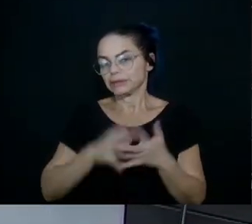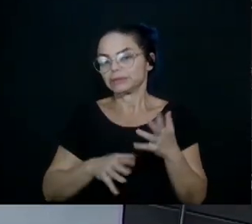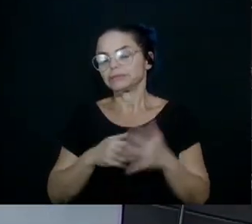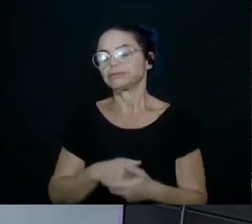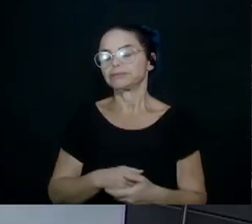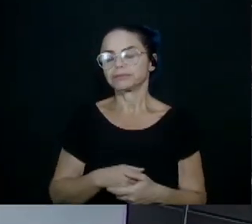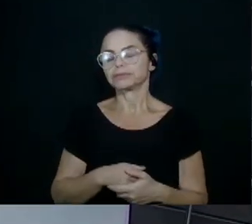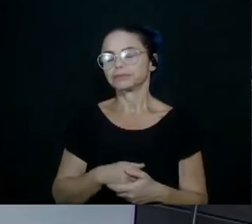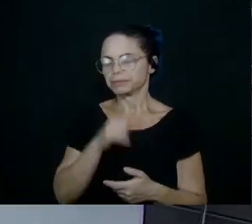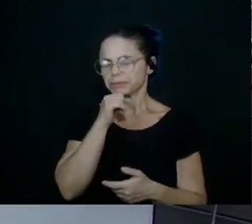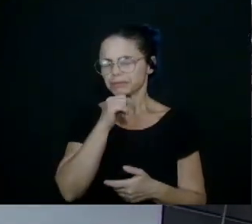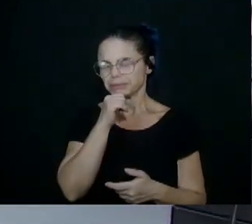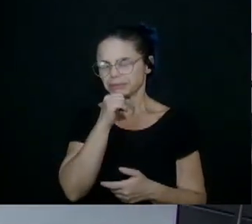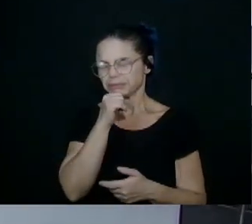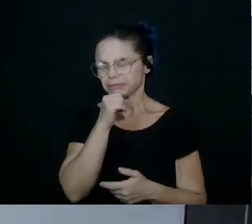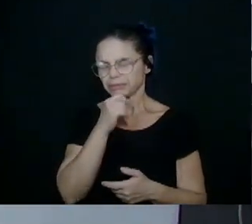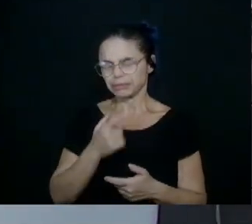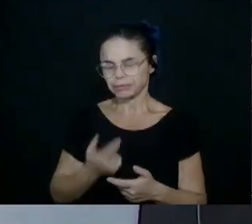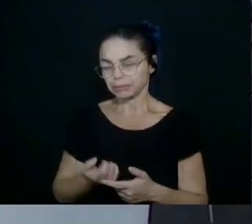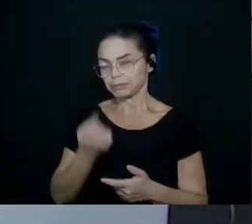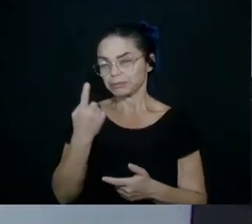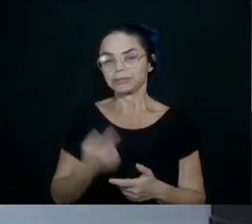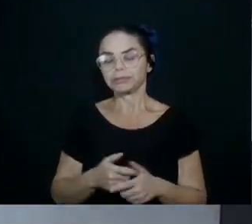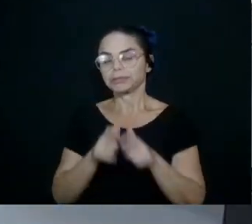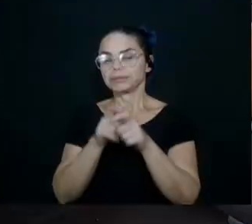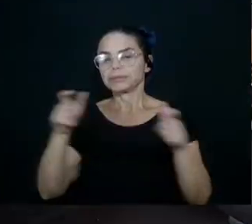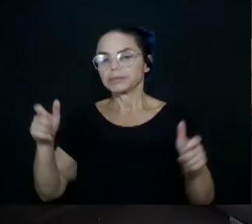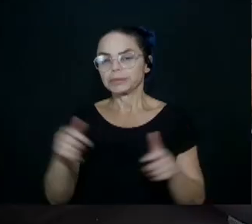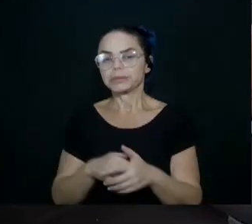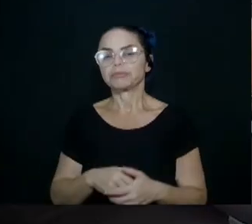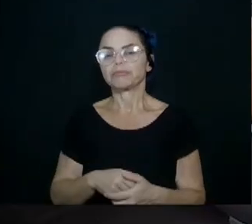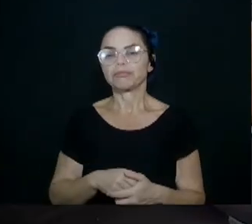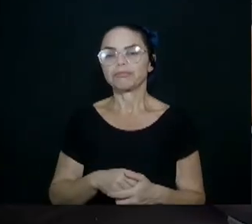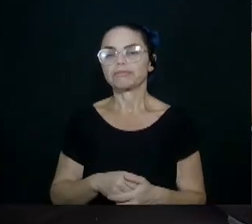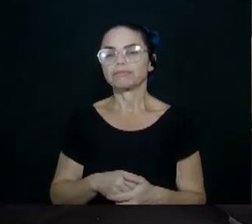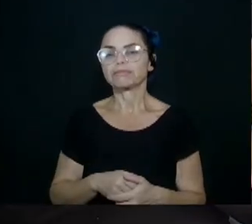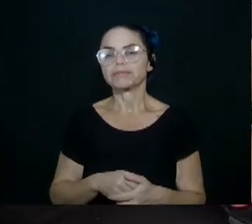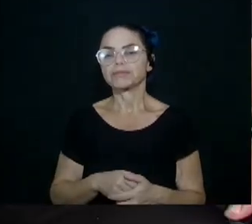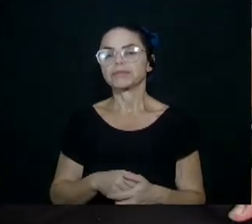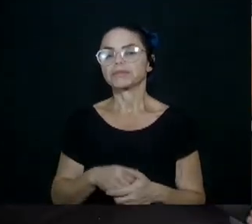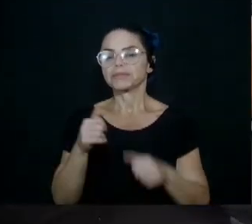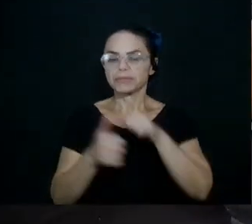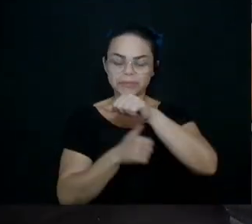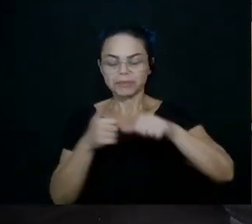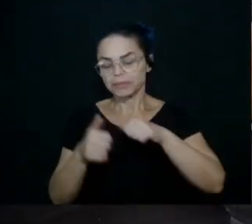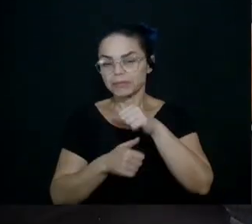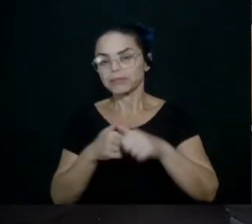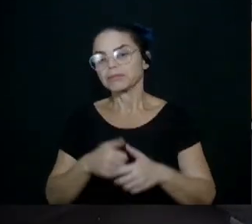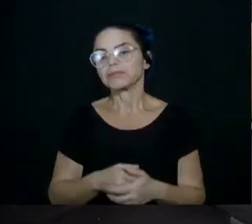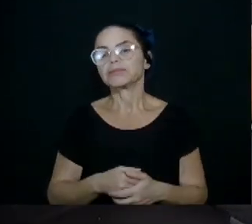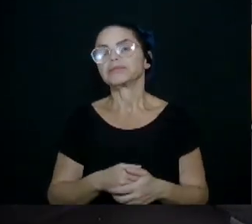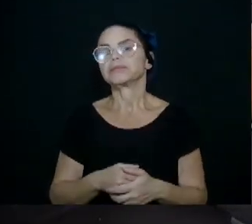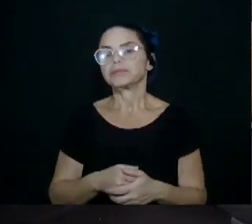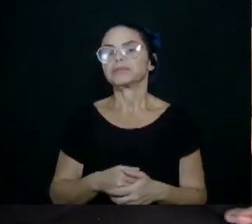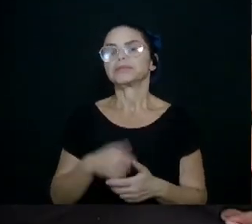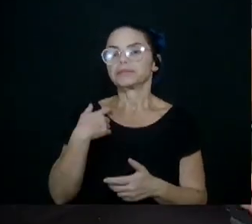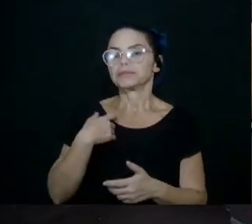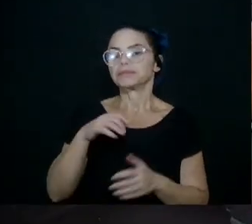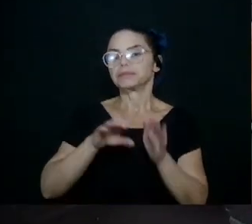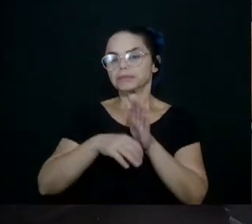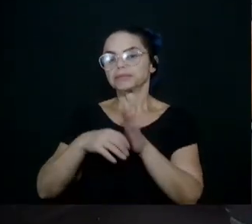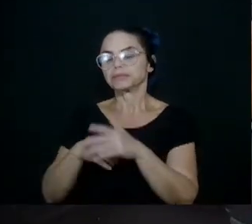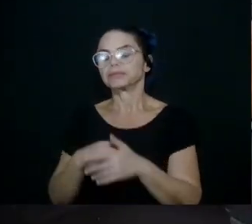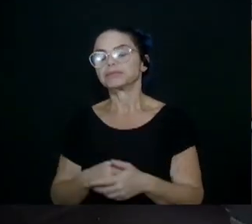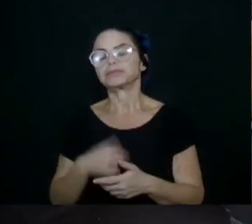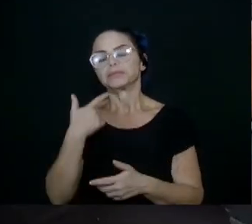ainda estranharam essa nossa expansão, essa nossa mudança de conceito, mas a gente conseguiu se adaptar